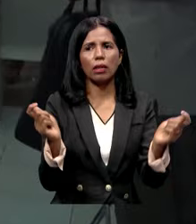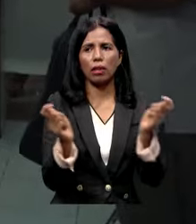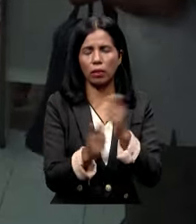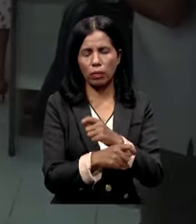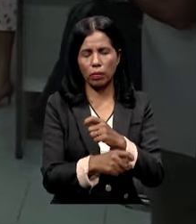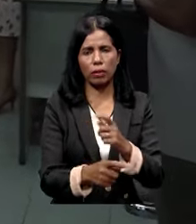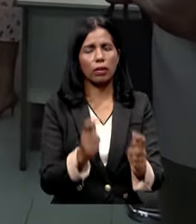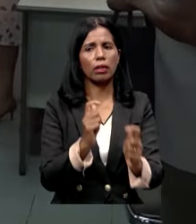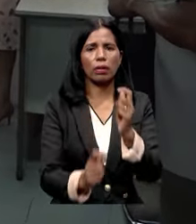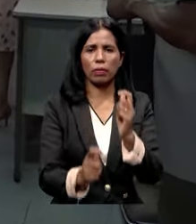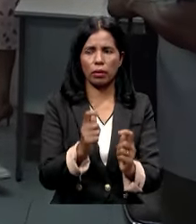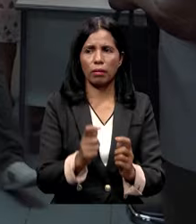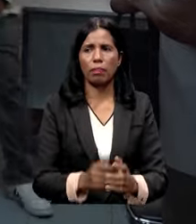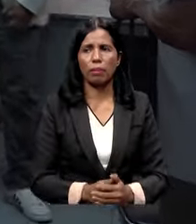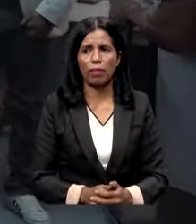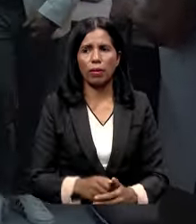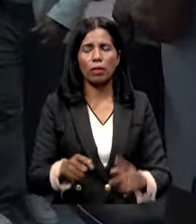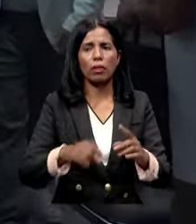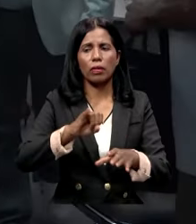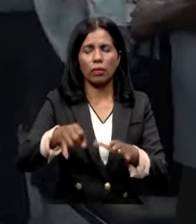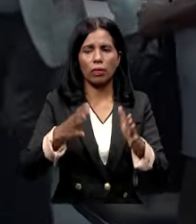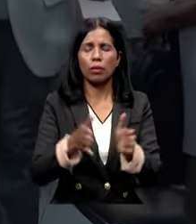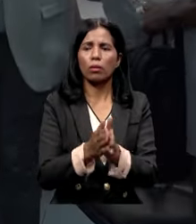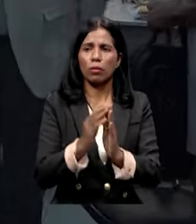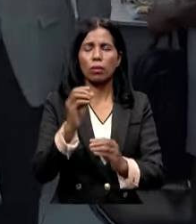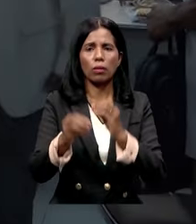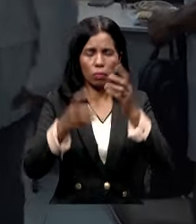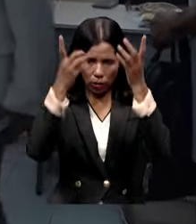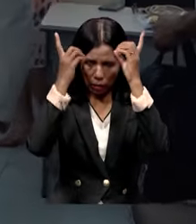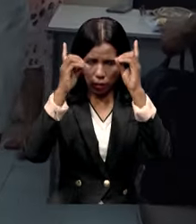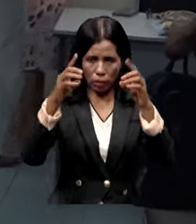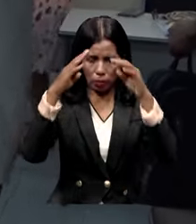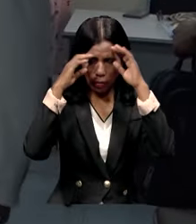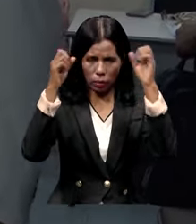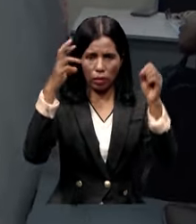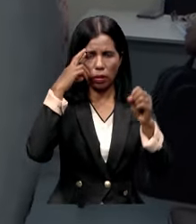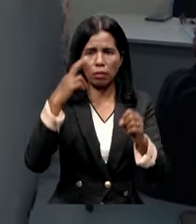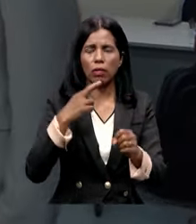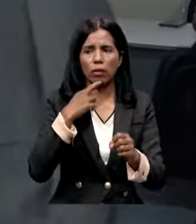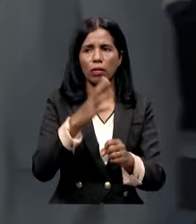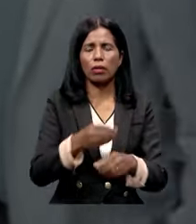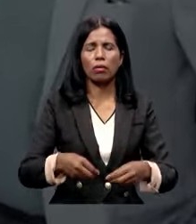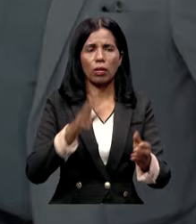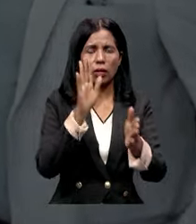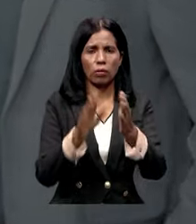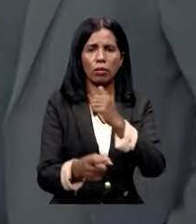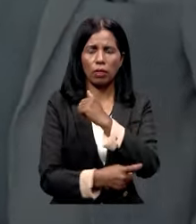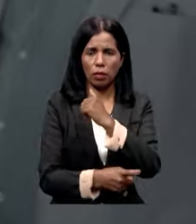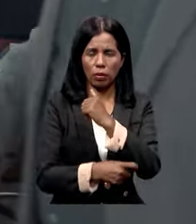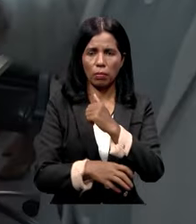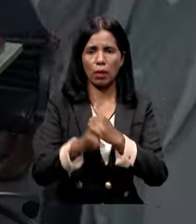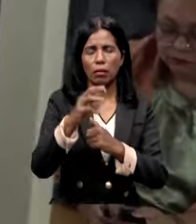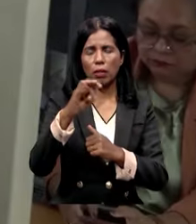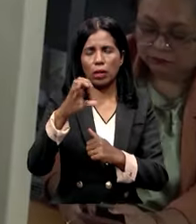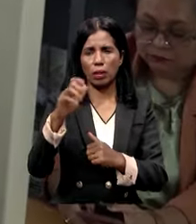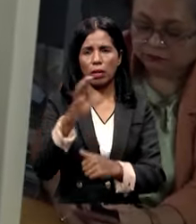o tribunal. Além de né, banheira jornalista Sira, russo conobá decisão o presidente da República, José Ramos Horta, nebe foi indulto, ba Emília Pires,